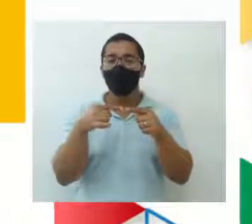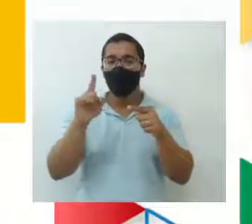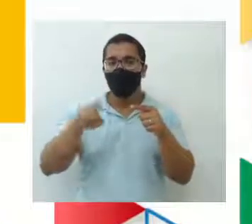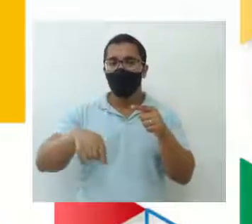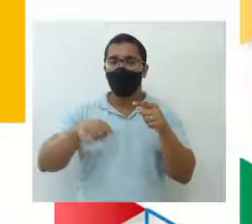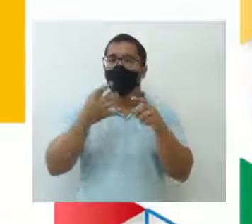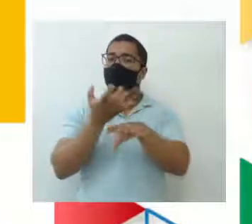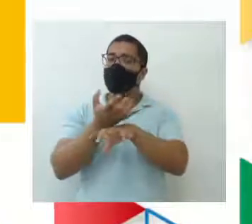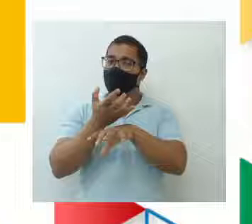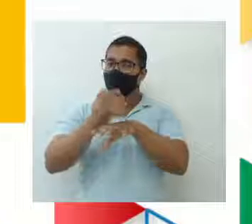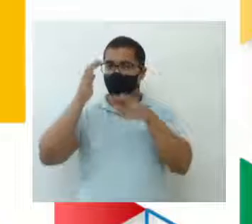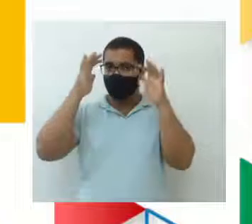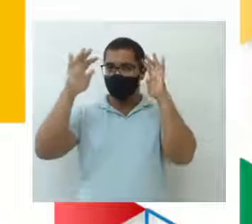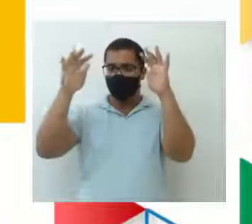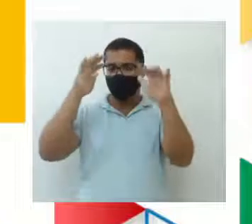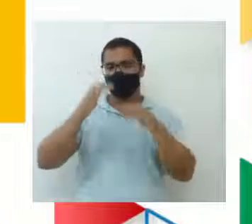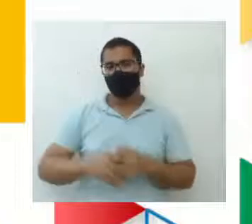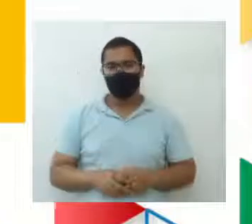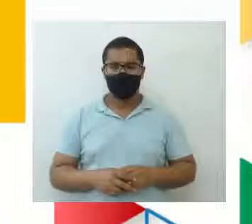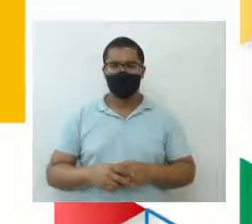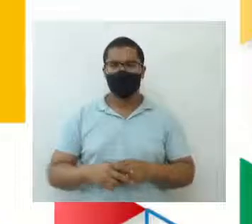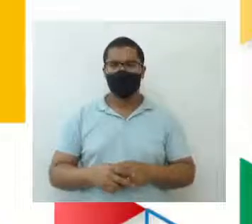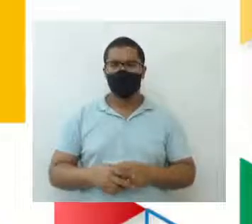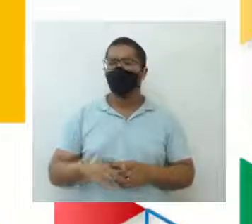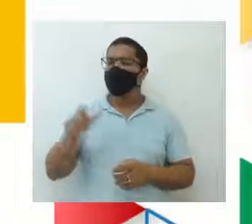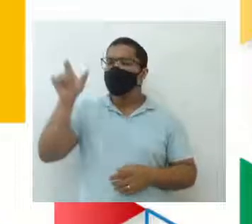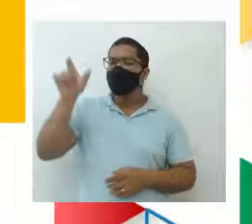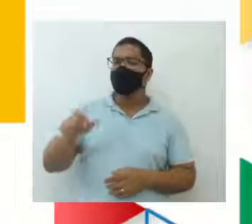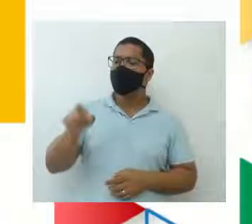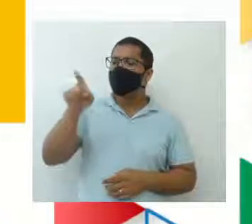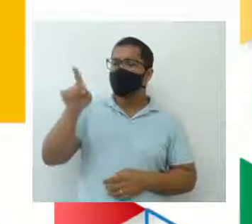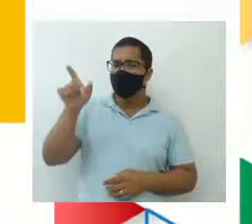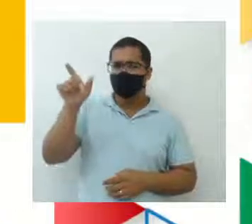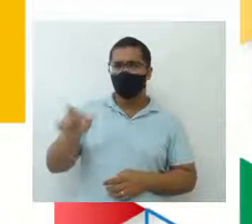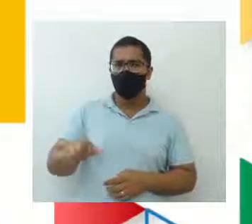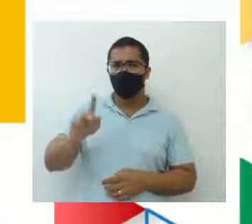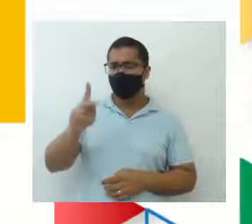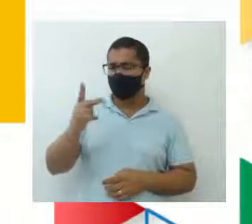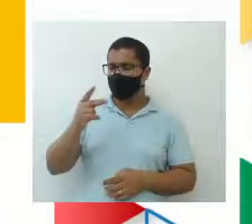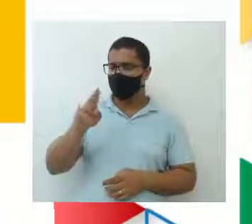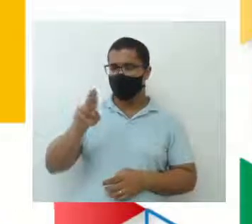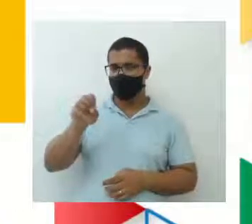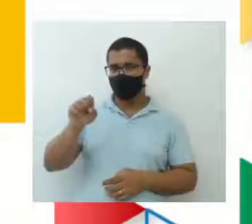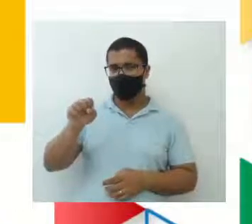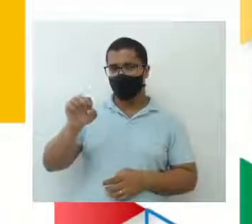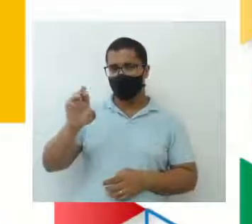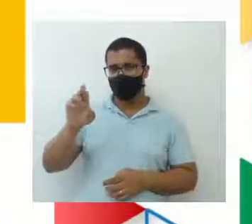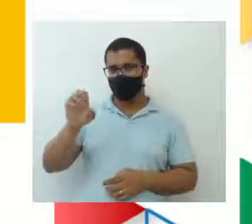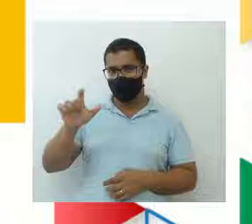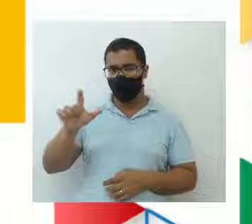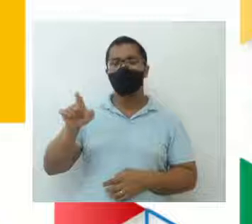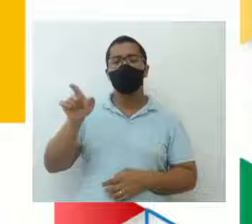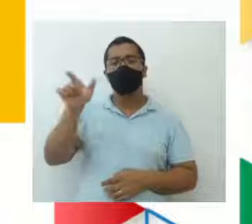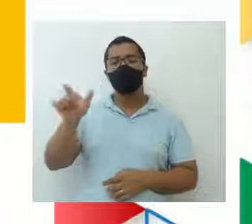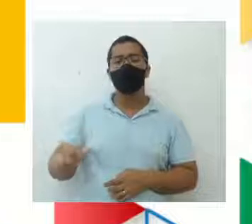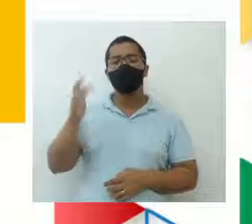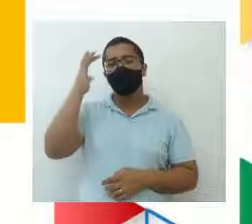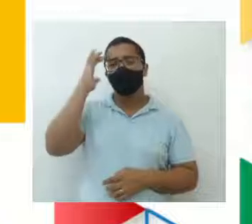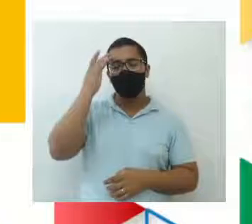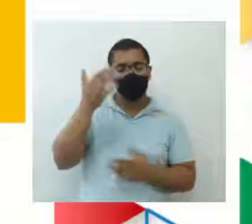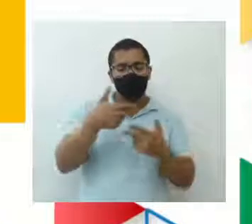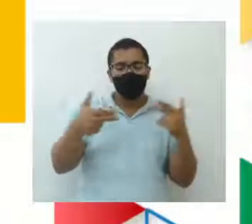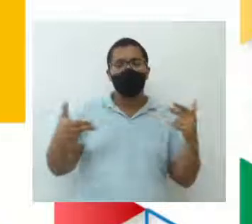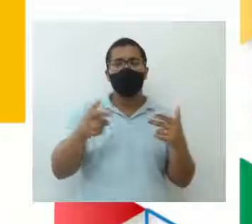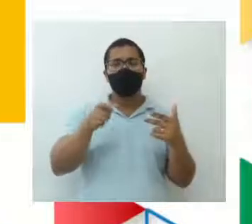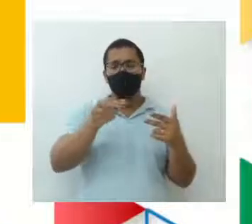esta questão, certo? Como Russell ele encara, como ele propõe a questão do fenômeno. Então é importante.